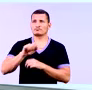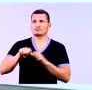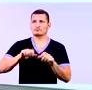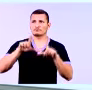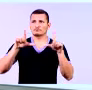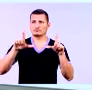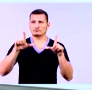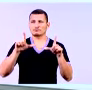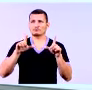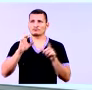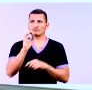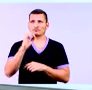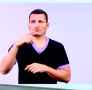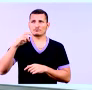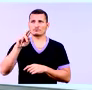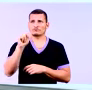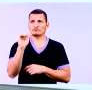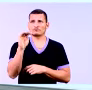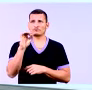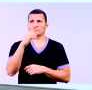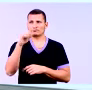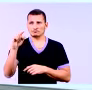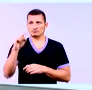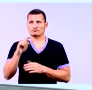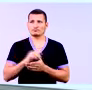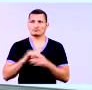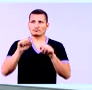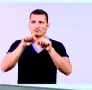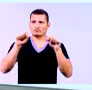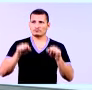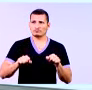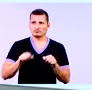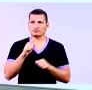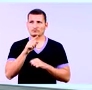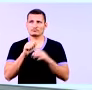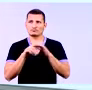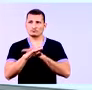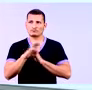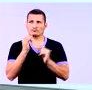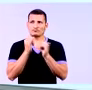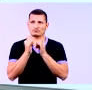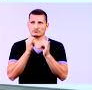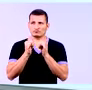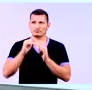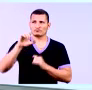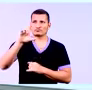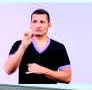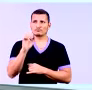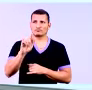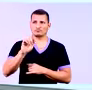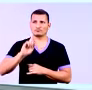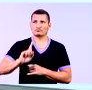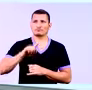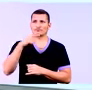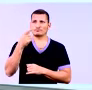dos comandos, né? Os sistemas gerenciadores, de maneira geral, eles guardam as informações no log e